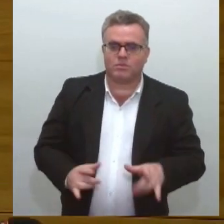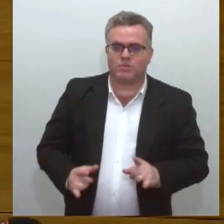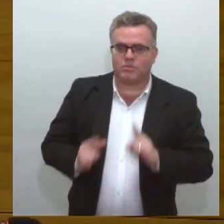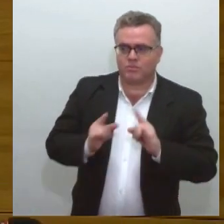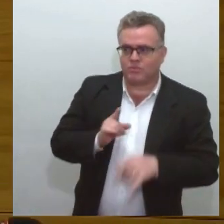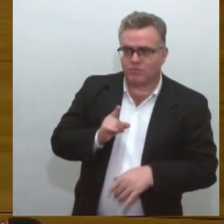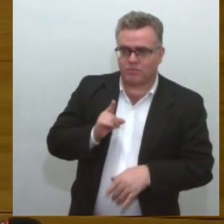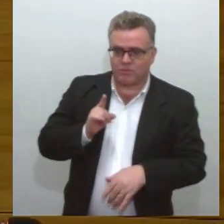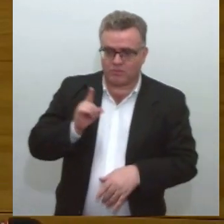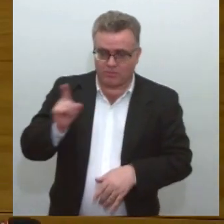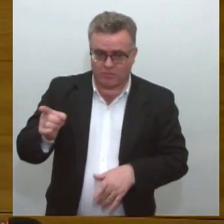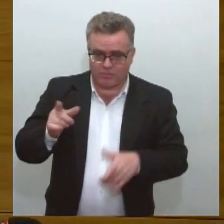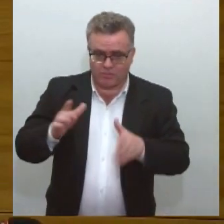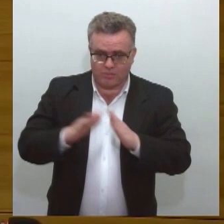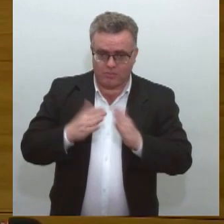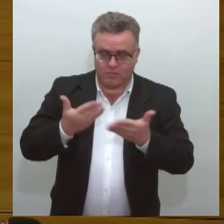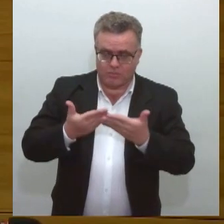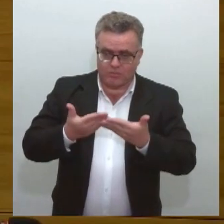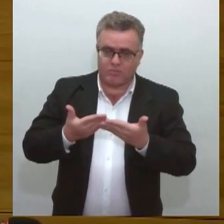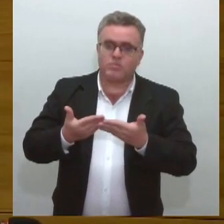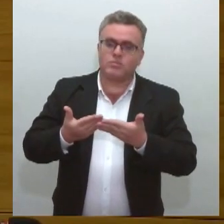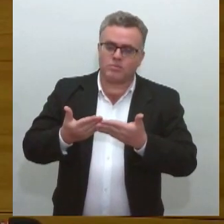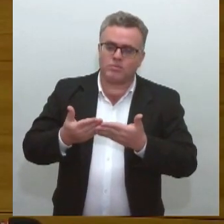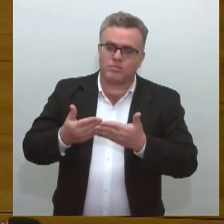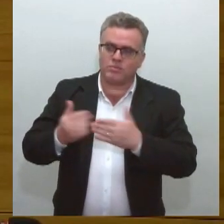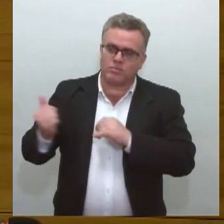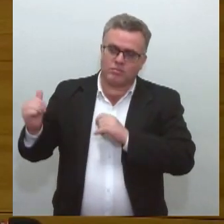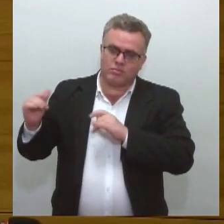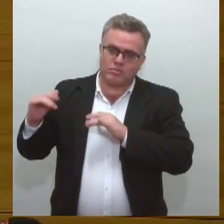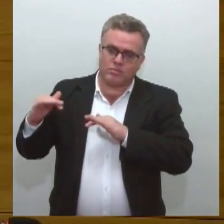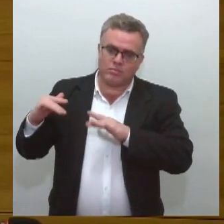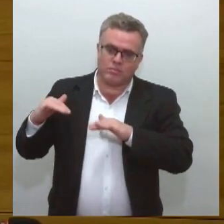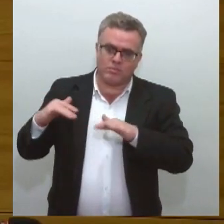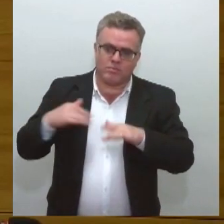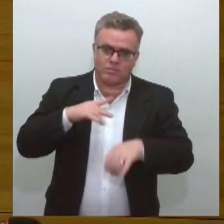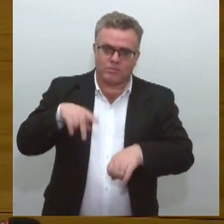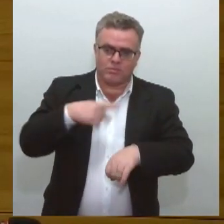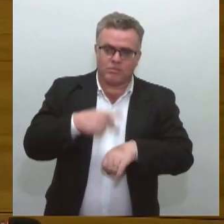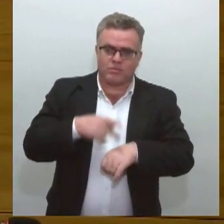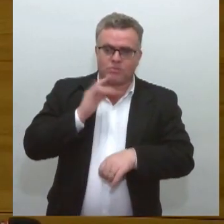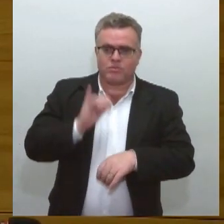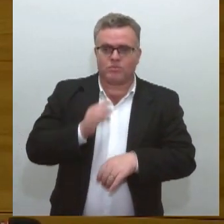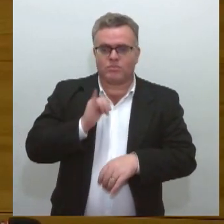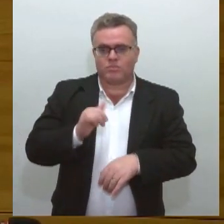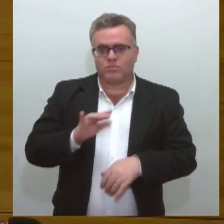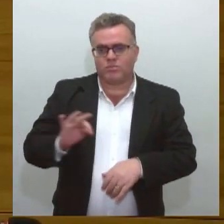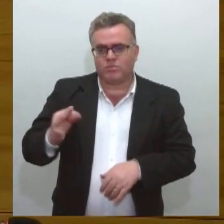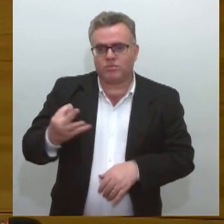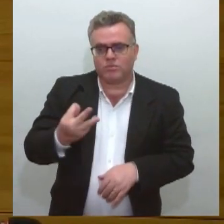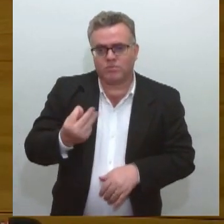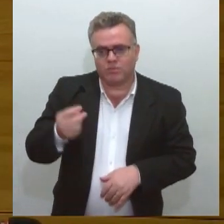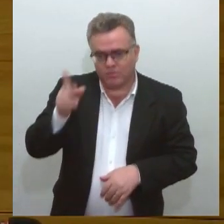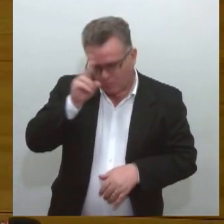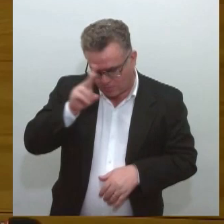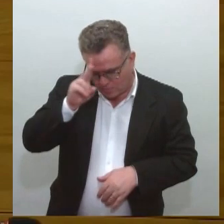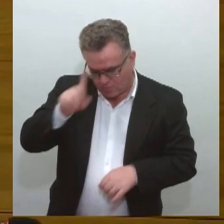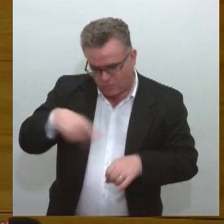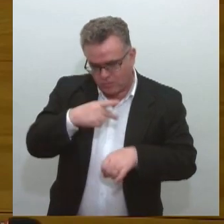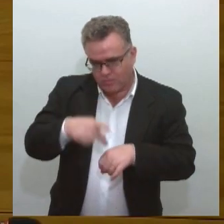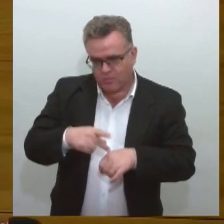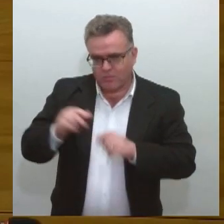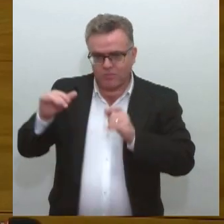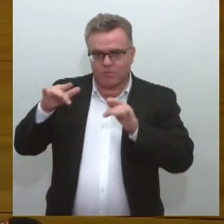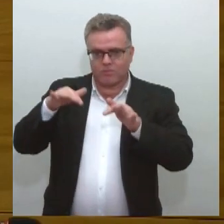escola, viemos aqui pela Praça Fausto Cardoso, historiando todo esse espaço. Chegamos na Assembleia Legislativa e eles